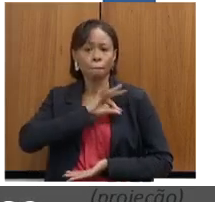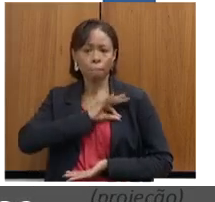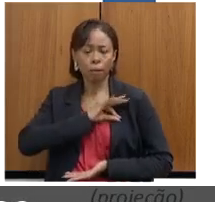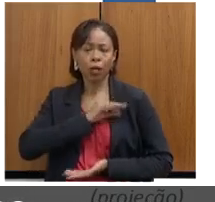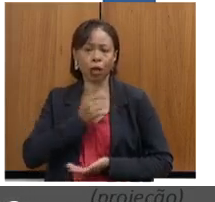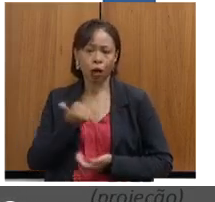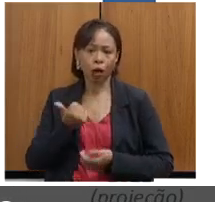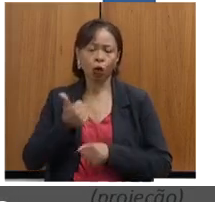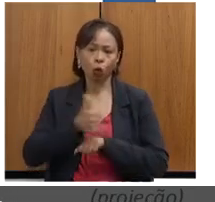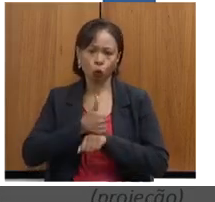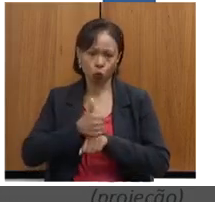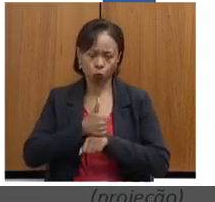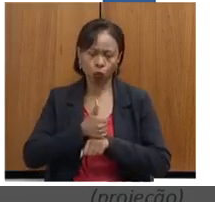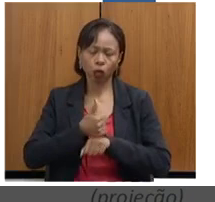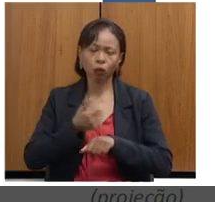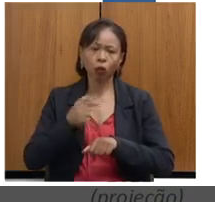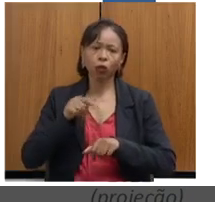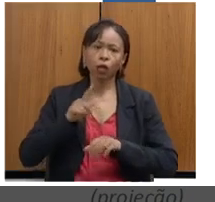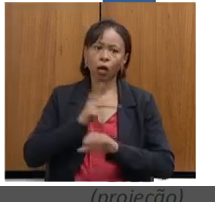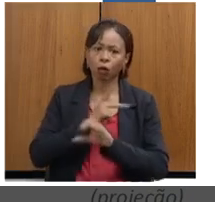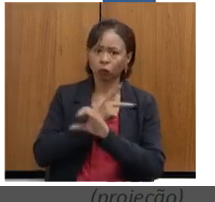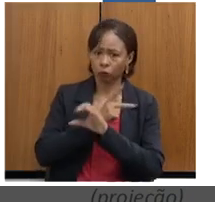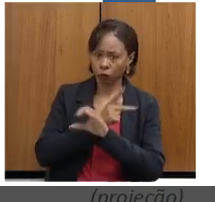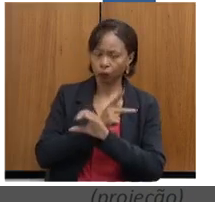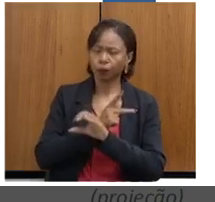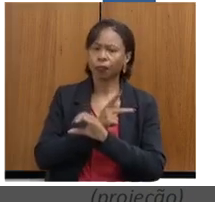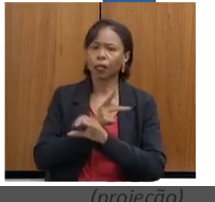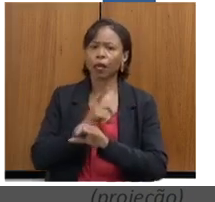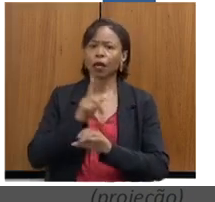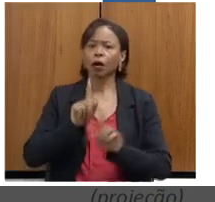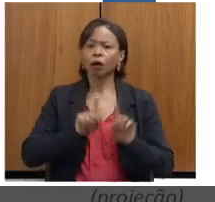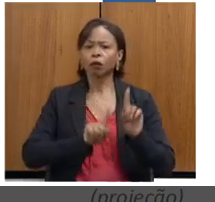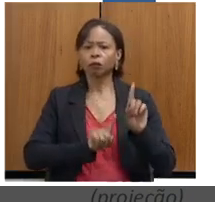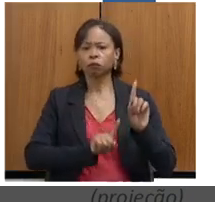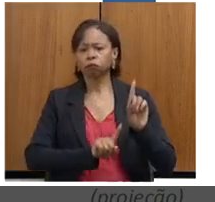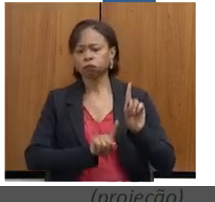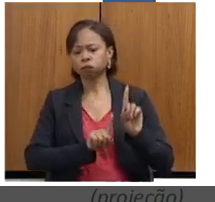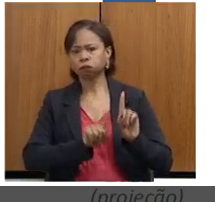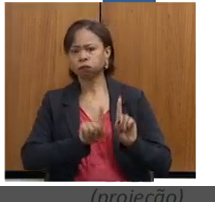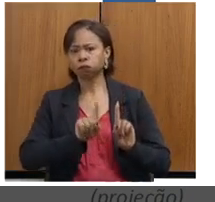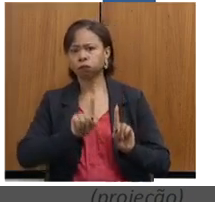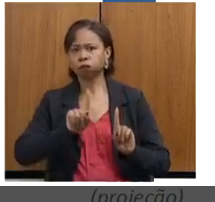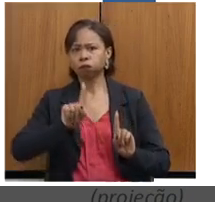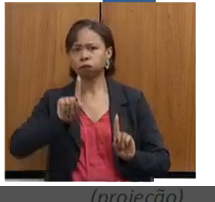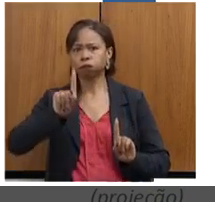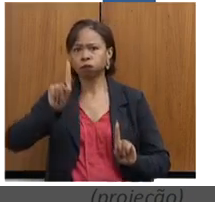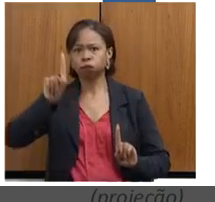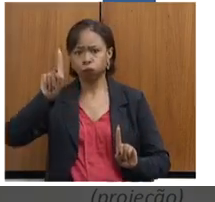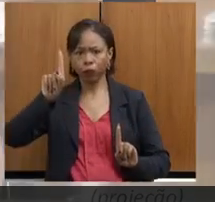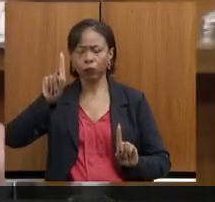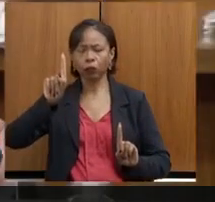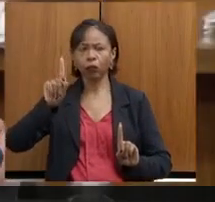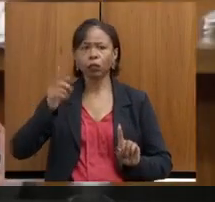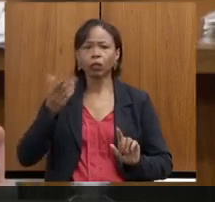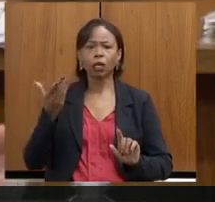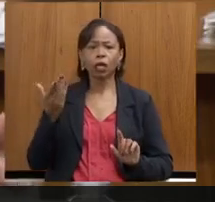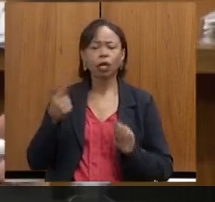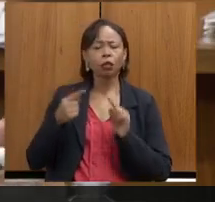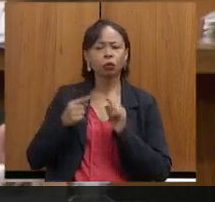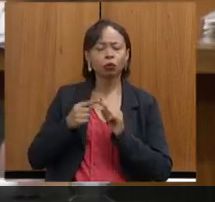nós trouxemos aqui uma evolução relativamente aos